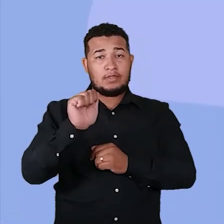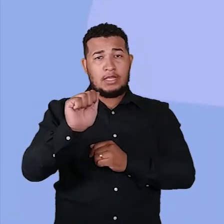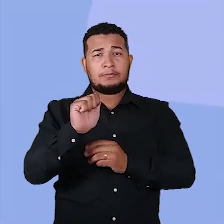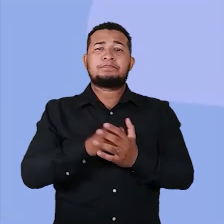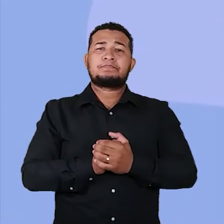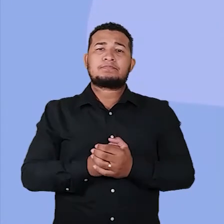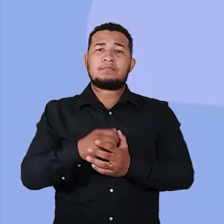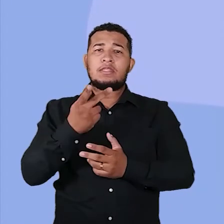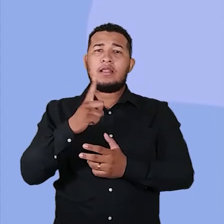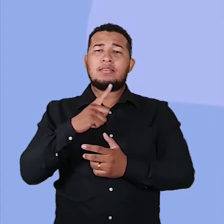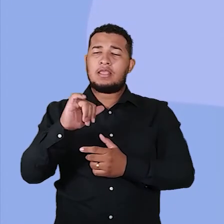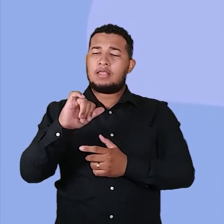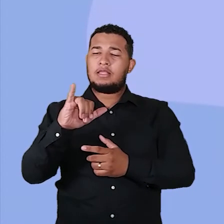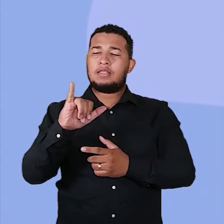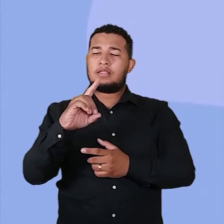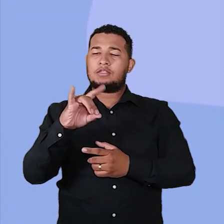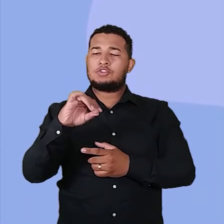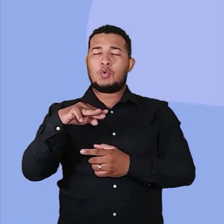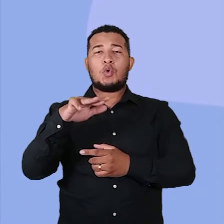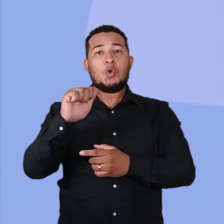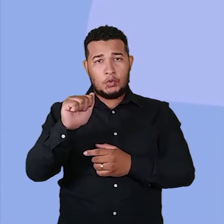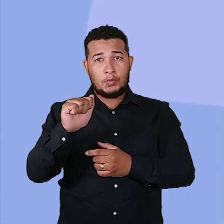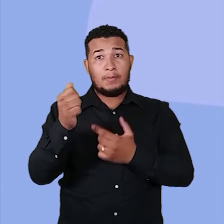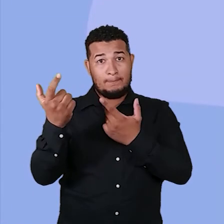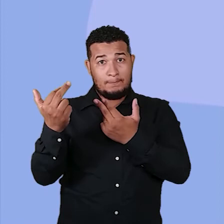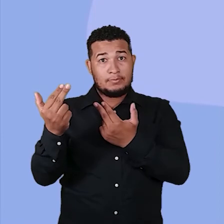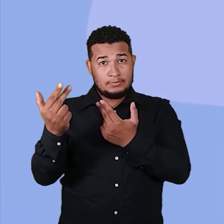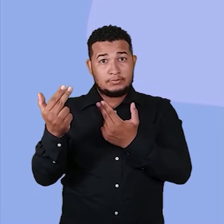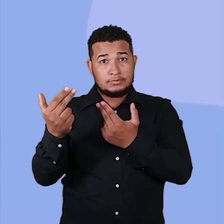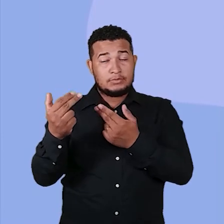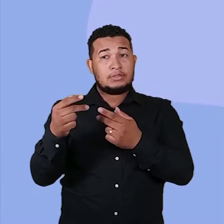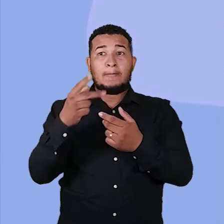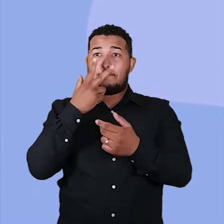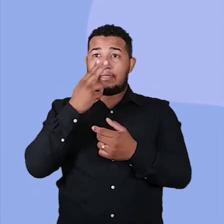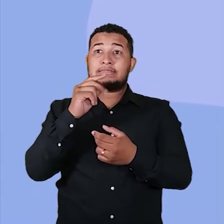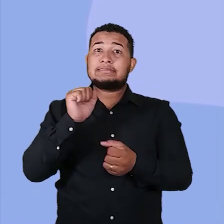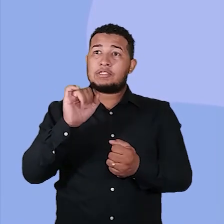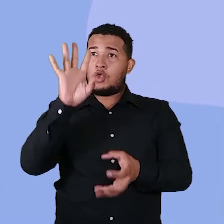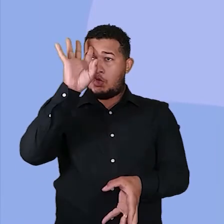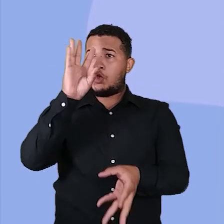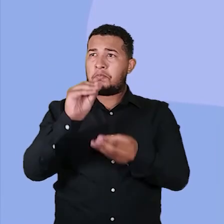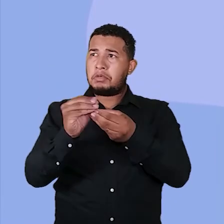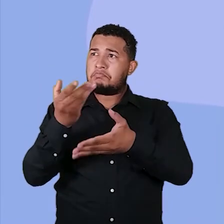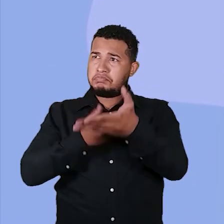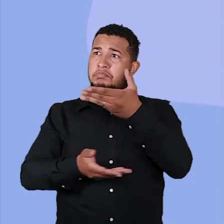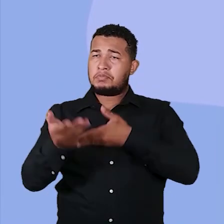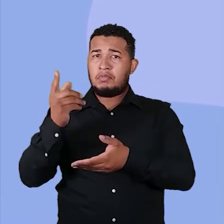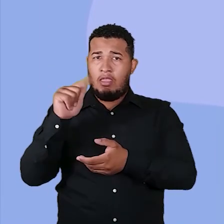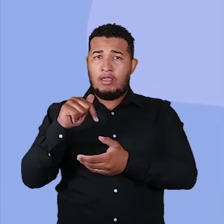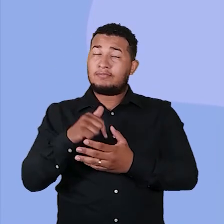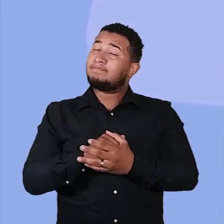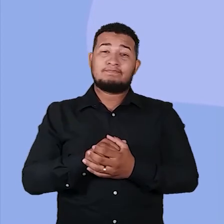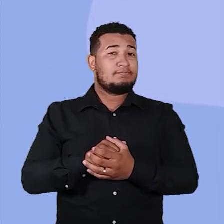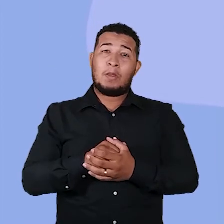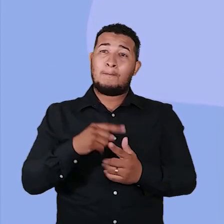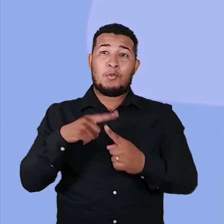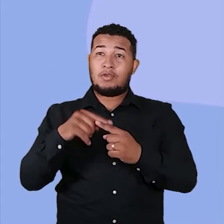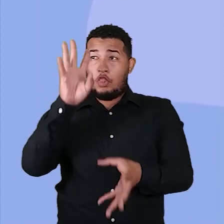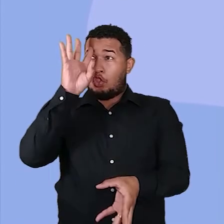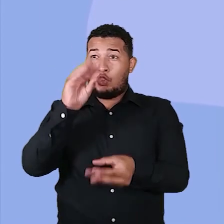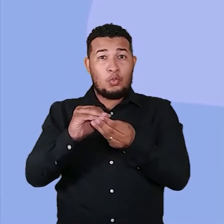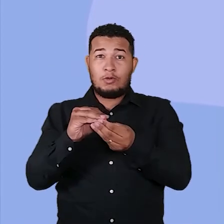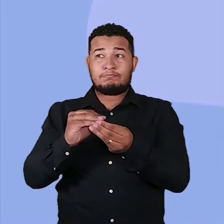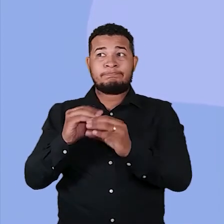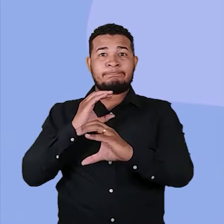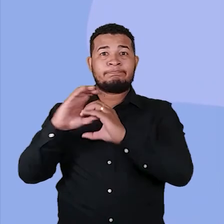Letra A, sugere que, ao falarmos o mesmo idioma, português, espanhol, etc., sempre compreendemos um ao outro? Não. Eles